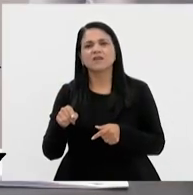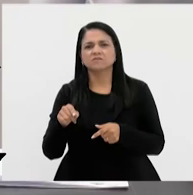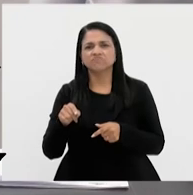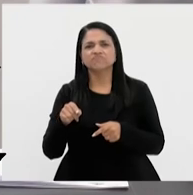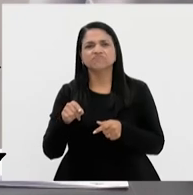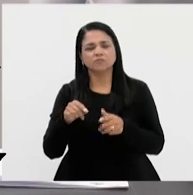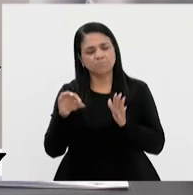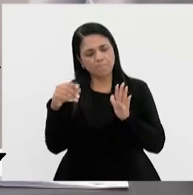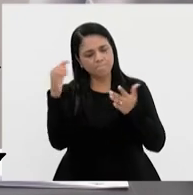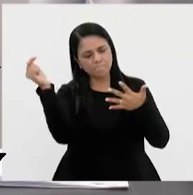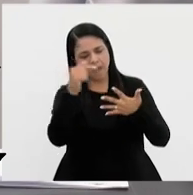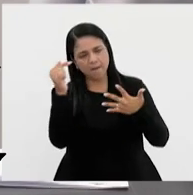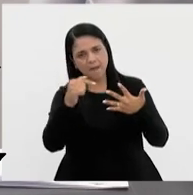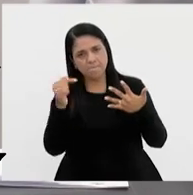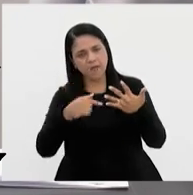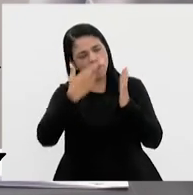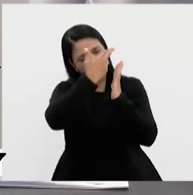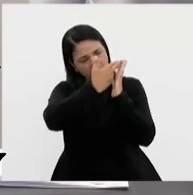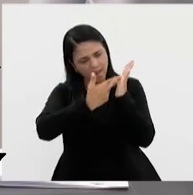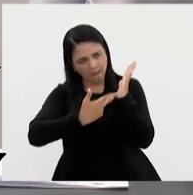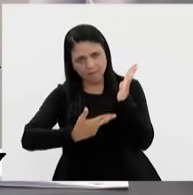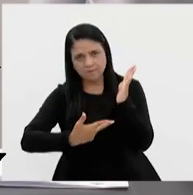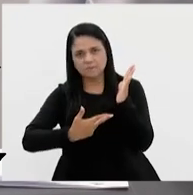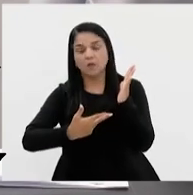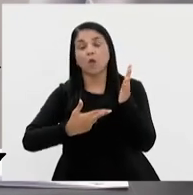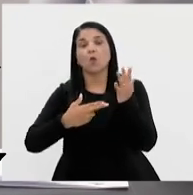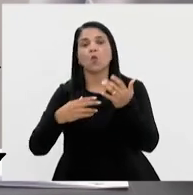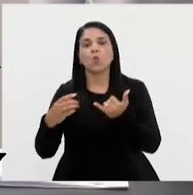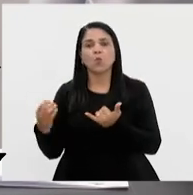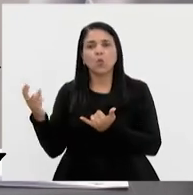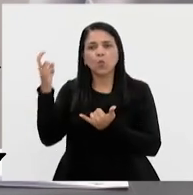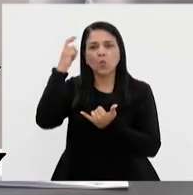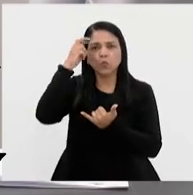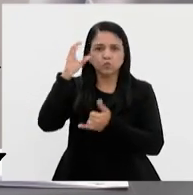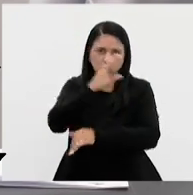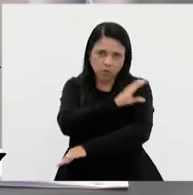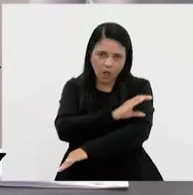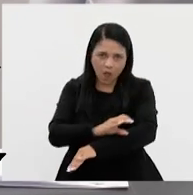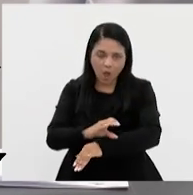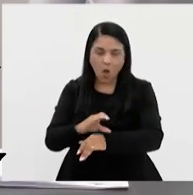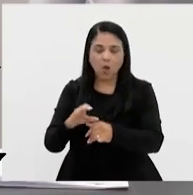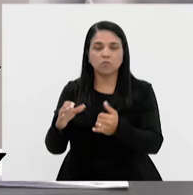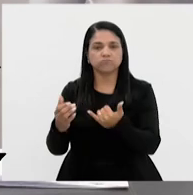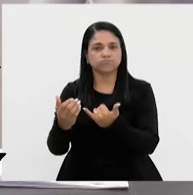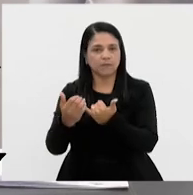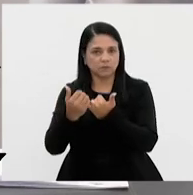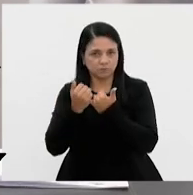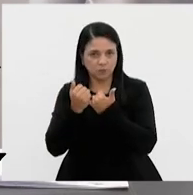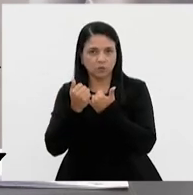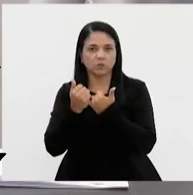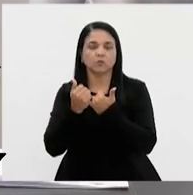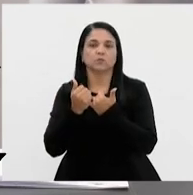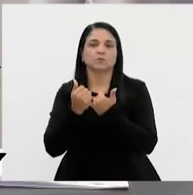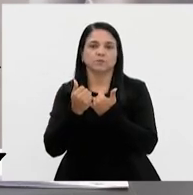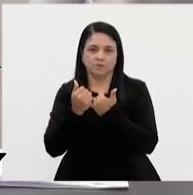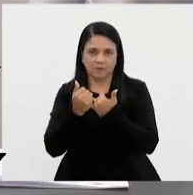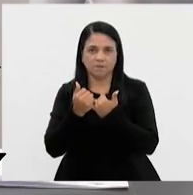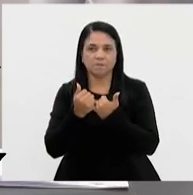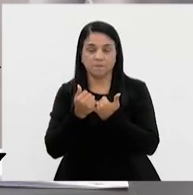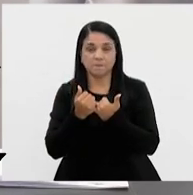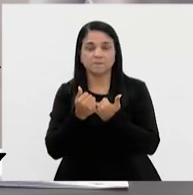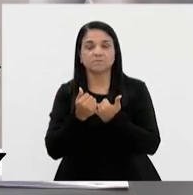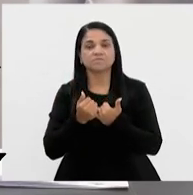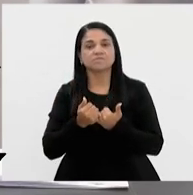criteriosos aqui na redação, falaram cultural e material, mas como a gente tem adotado como praxe, vou refazer aqui